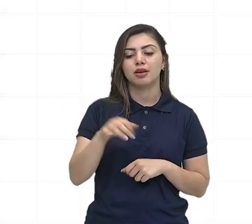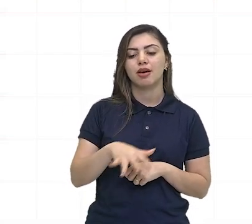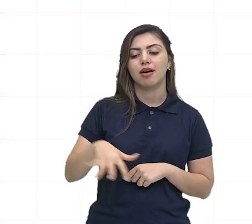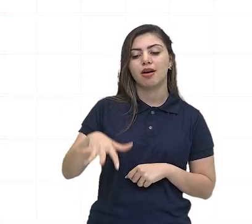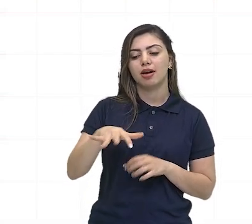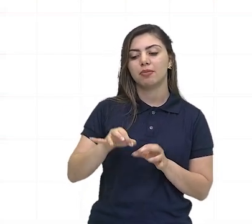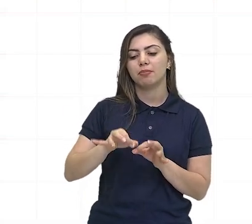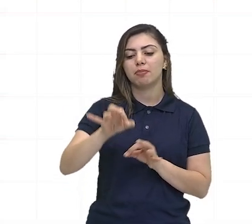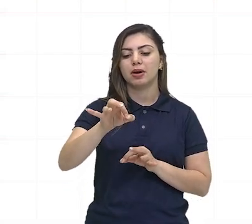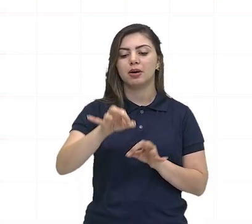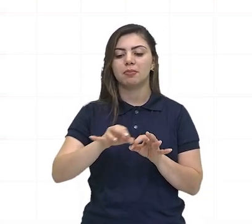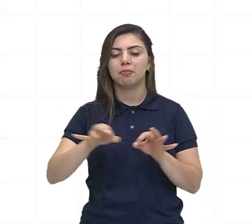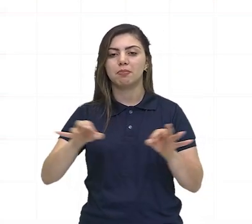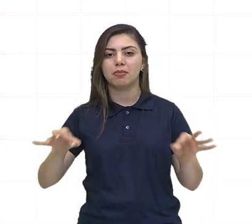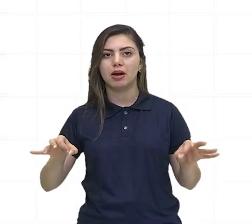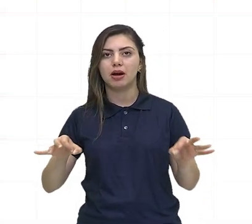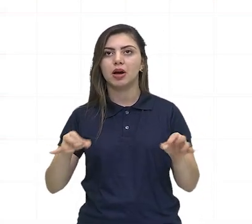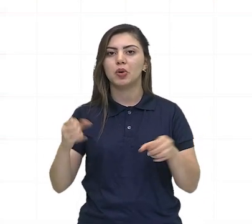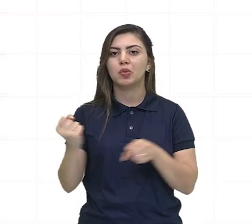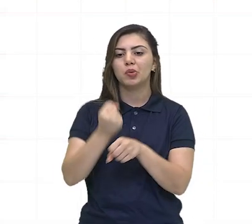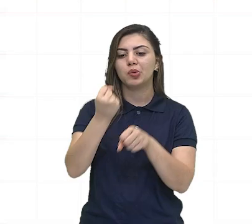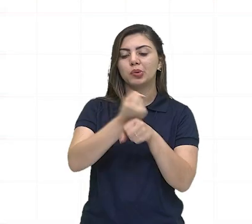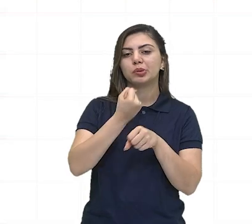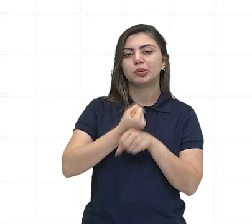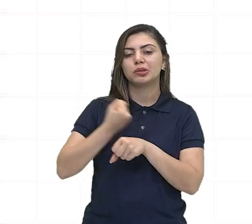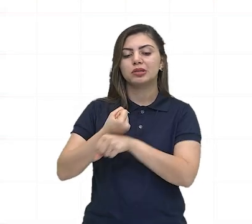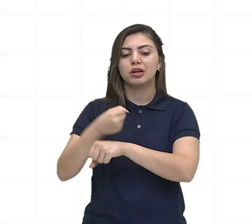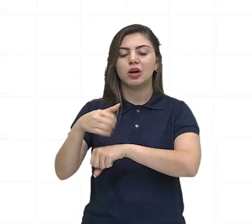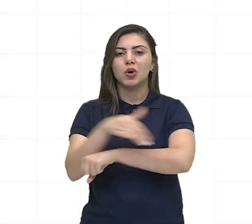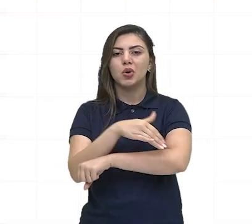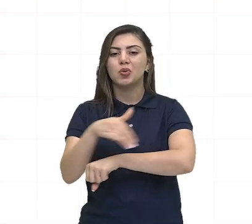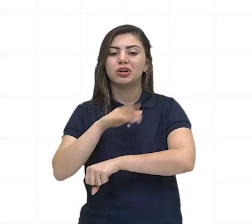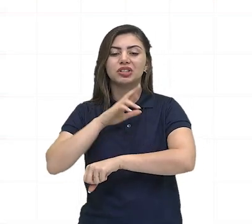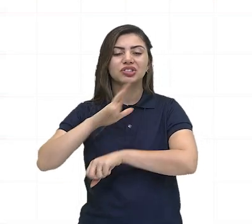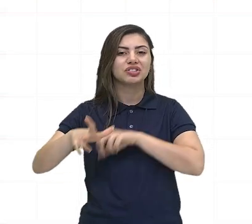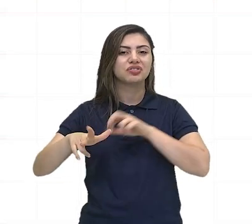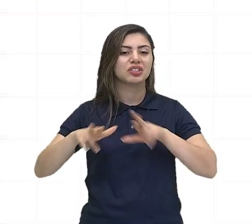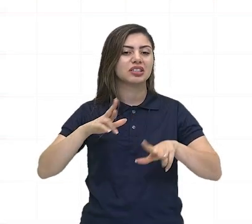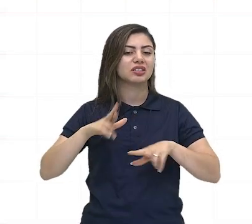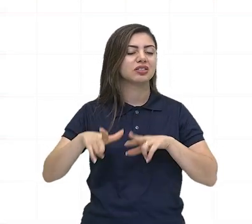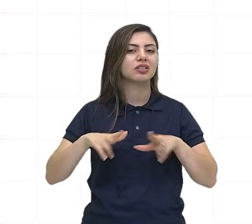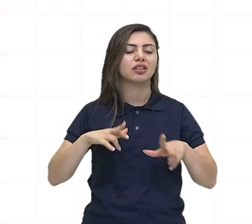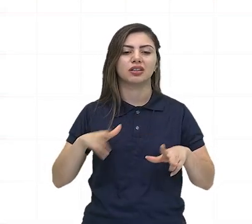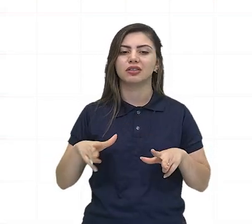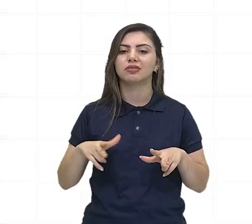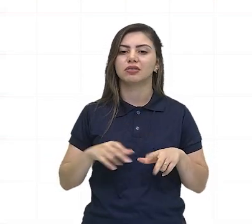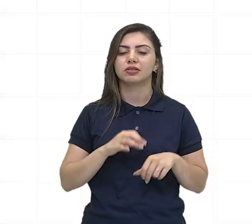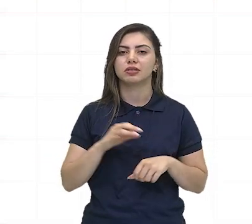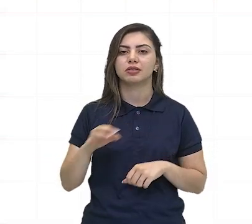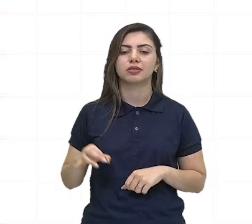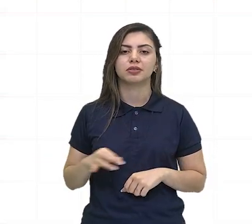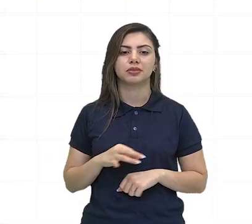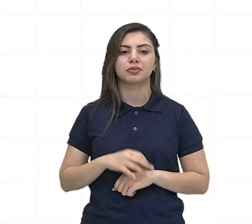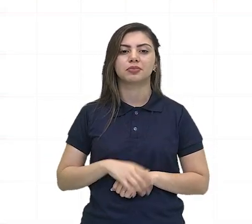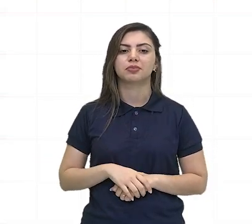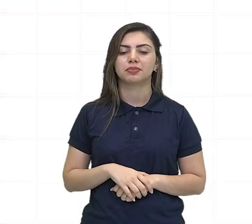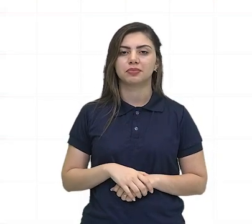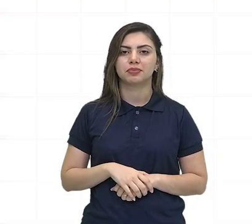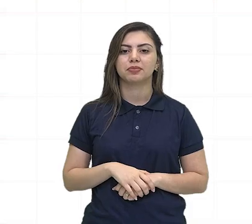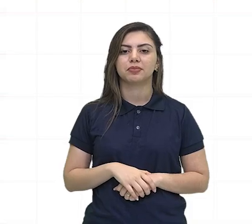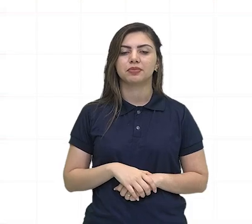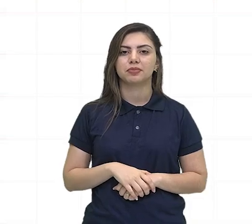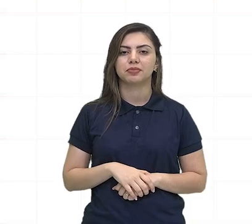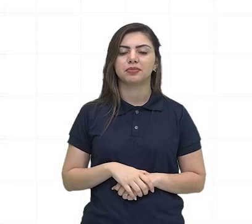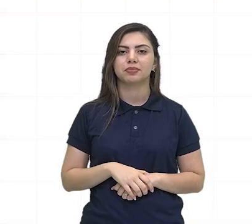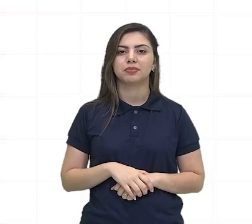diferentes, eles têm construções diferentes e as ruas também, elas não são iguais nos